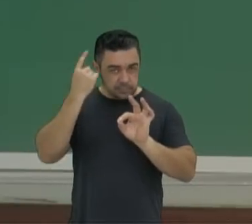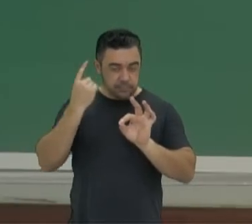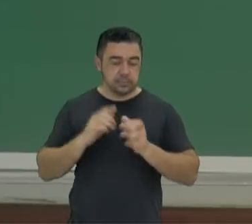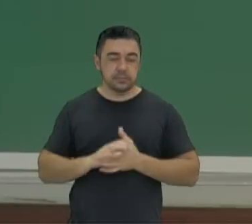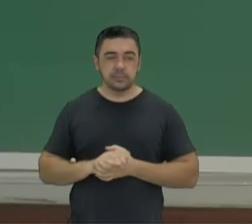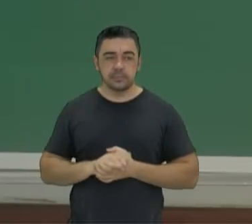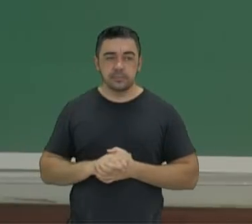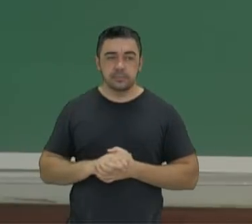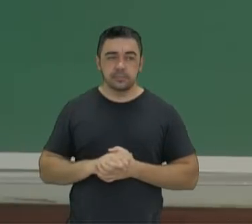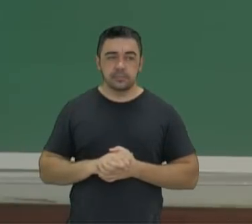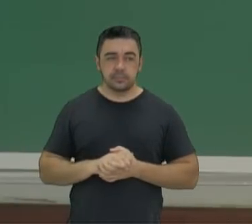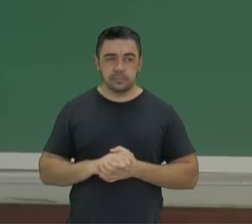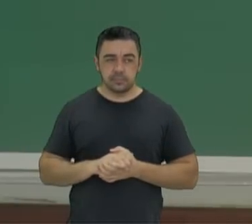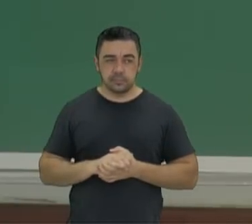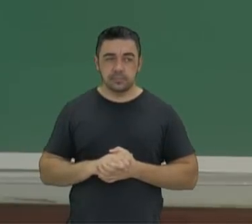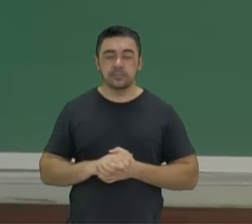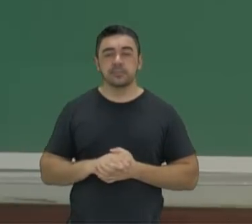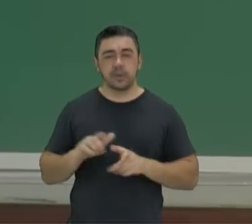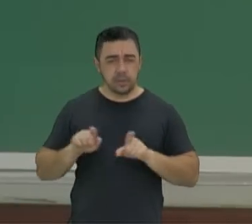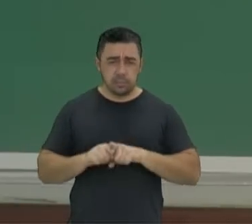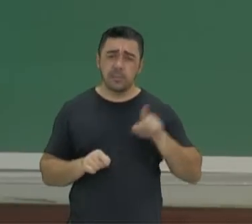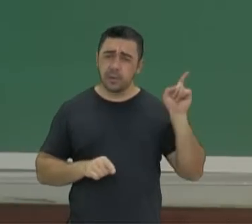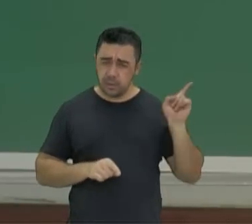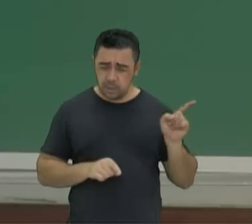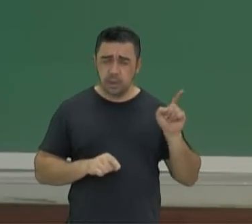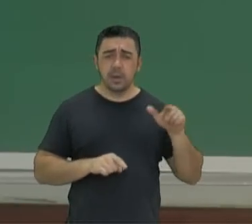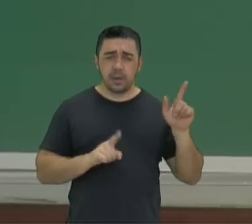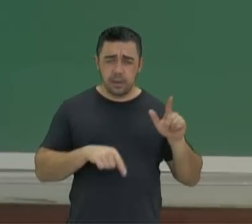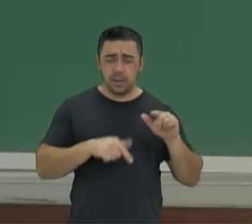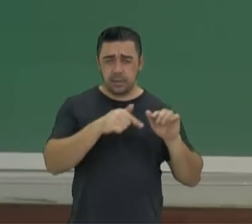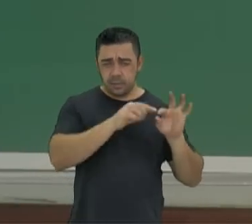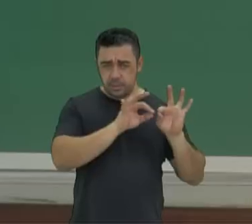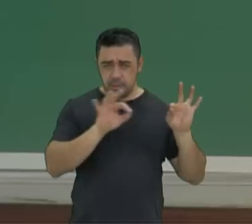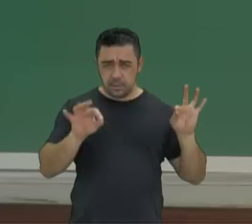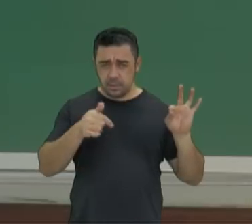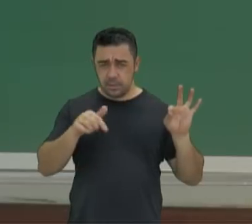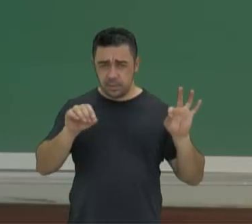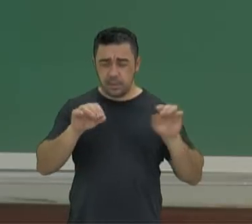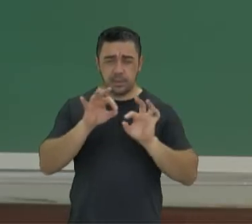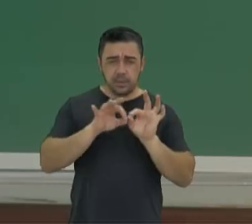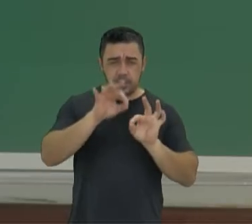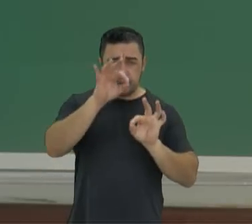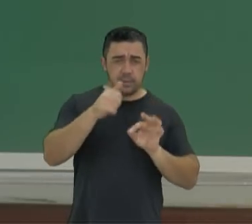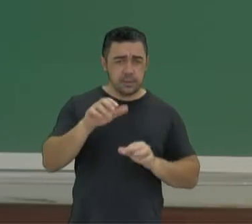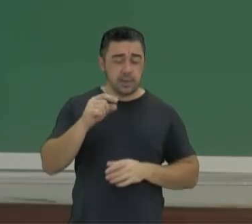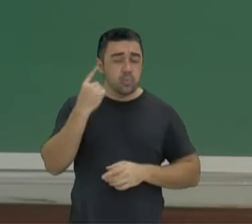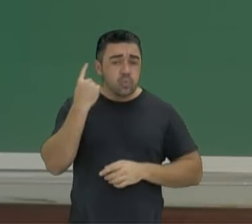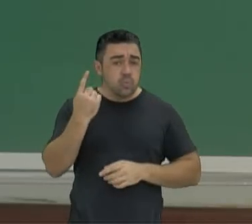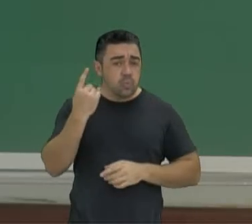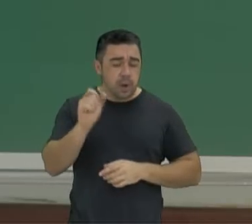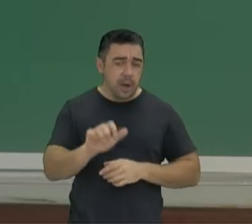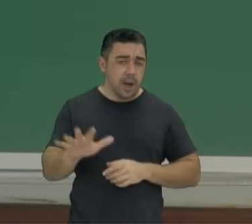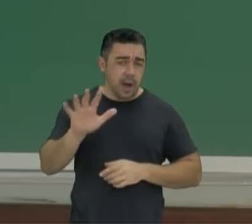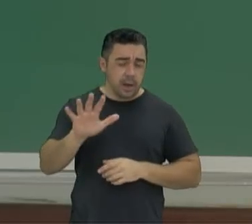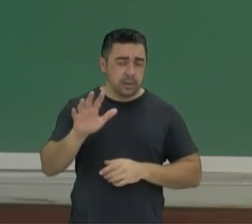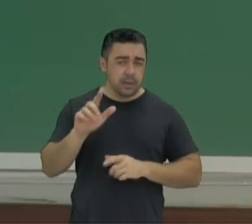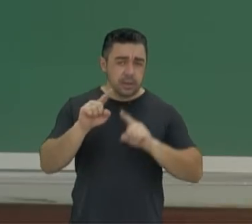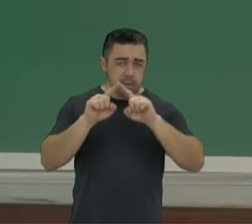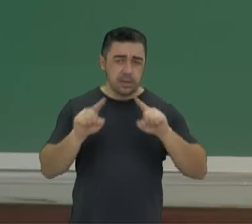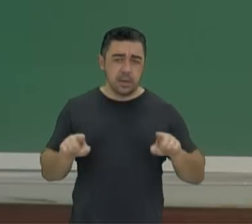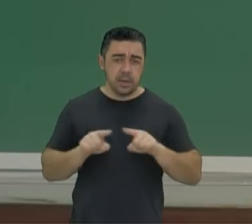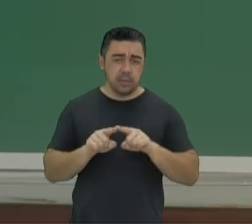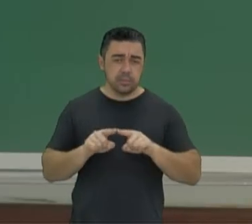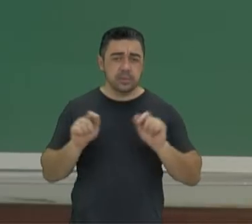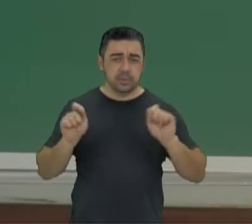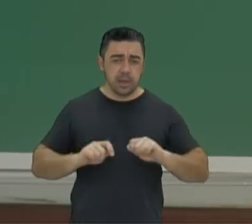altura. Aqui também vai ser 70 por 10, certo? Então, eu calculo uma área de triângulo e faço o que